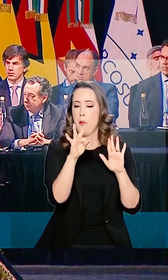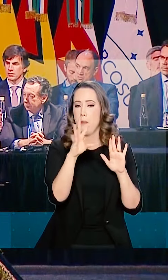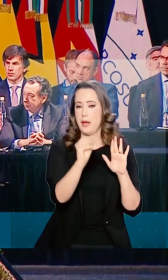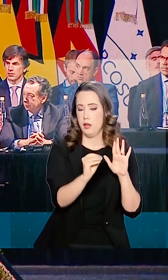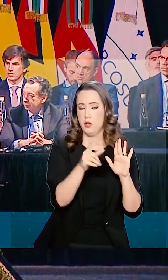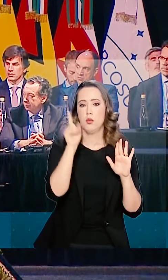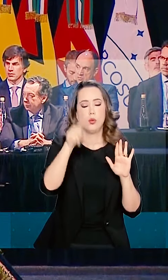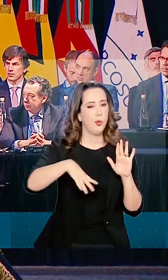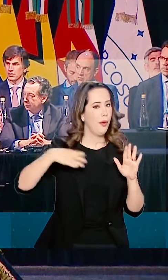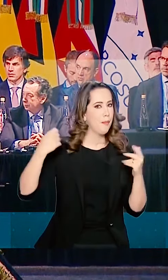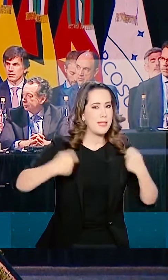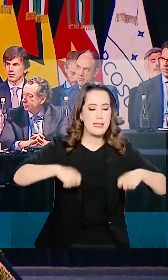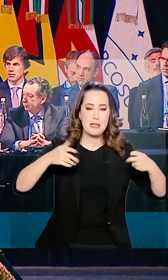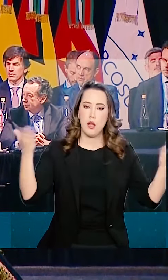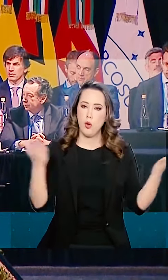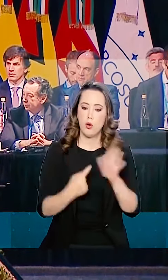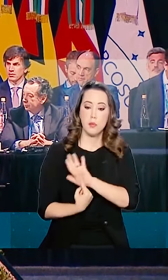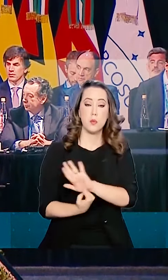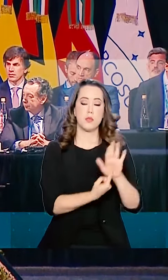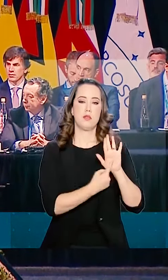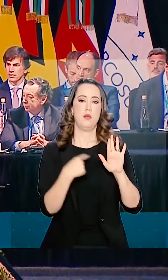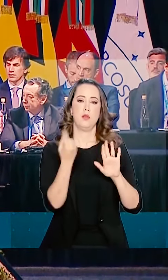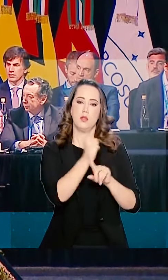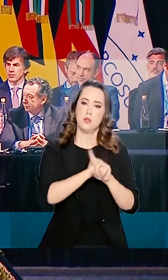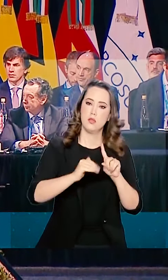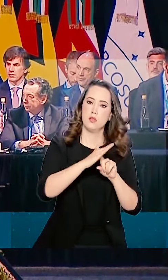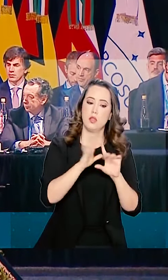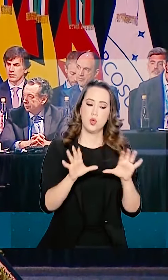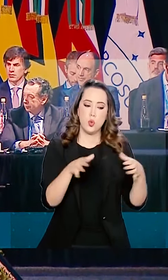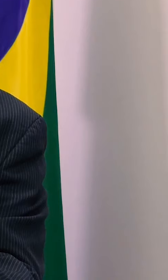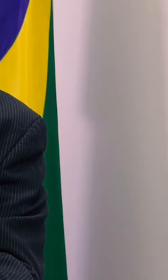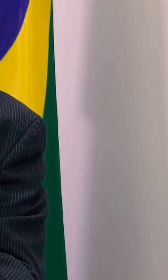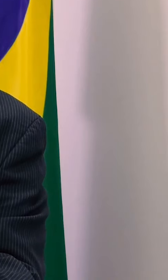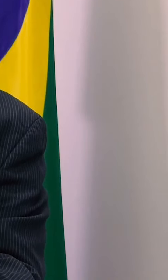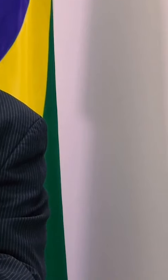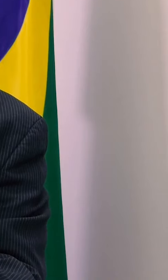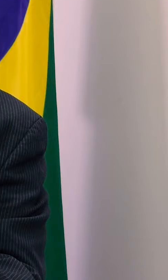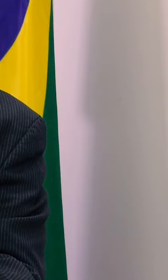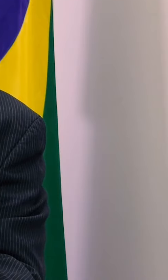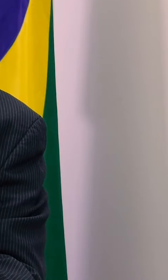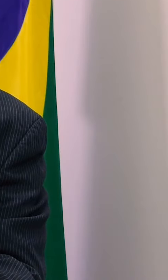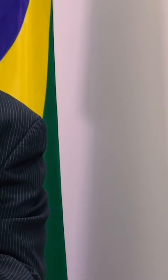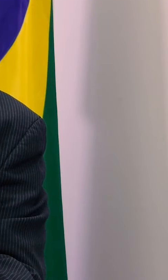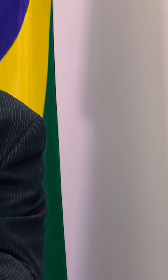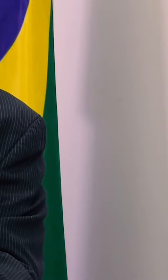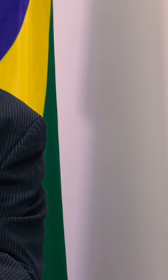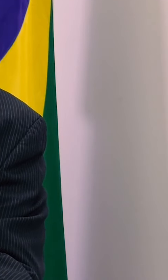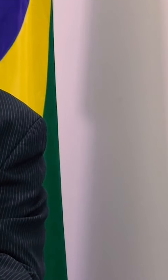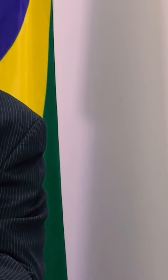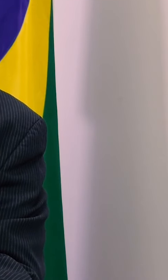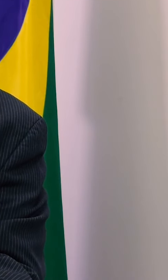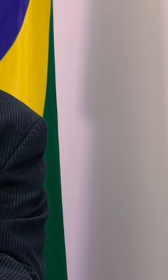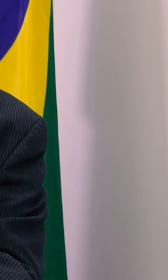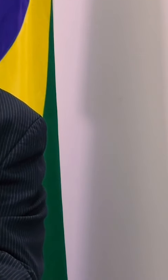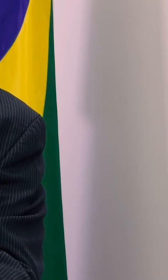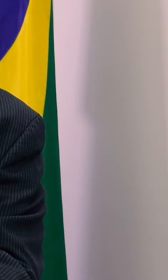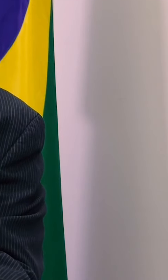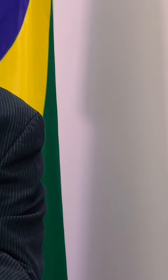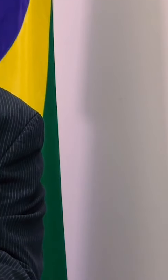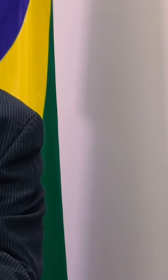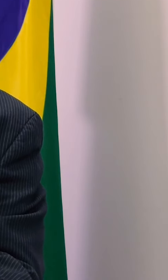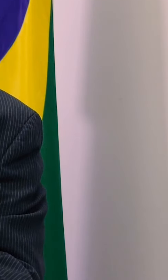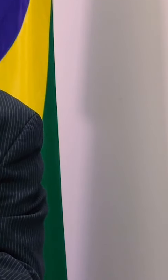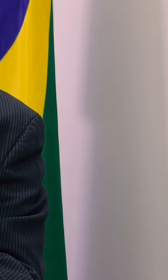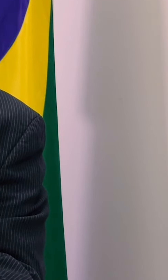próxima reunião é da do conselho do mercado comum e do grupo mercado comum sul geralmente são feitas no final da gestão com